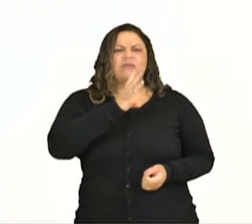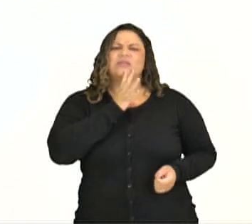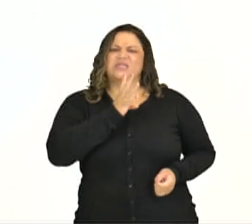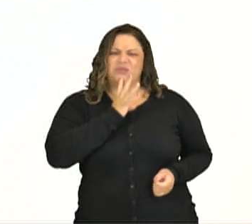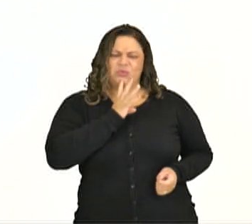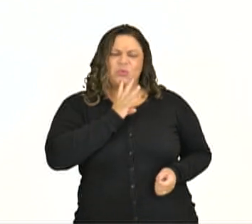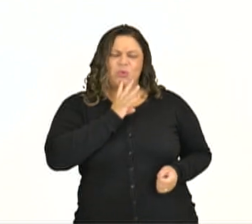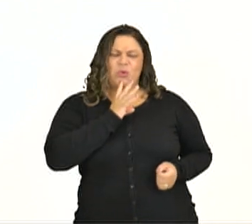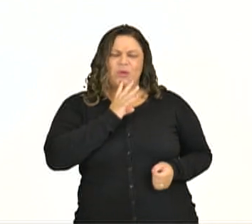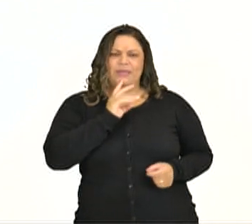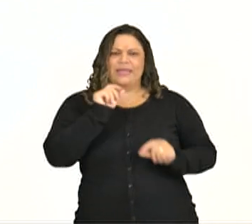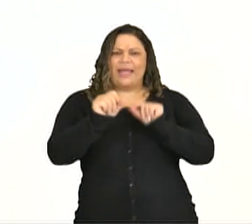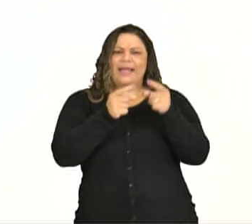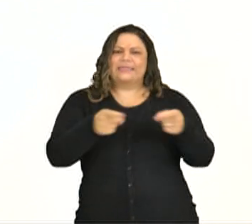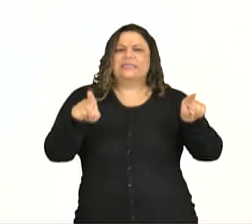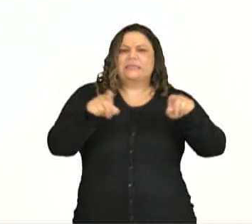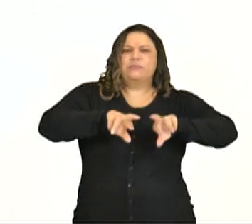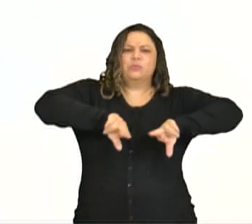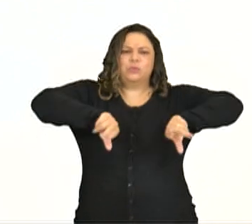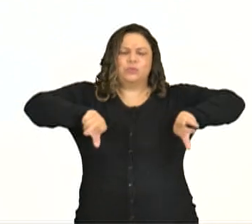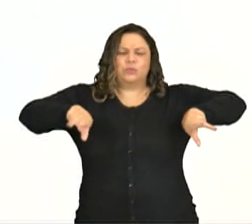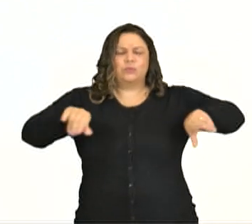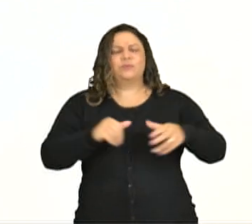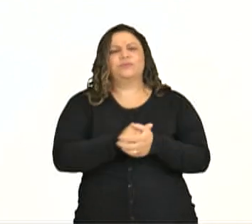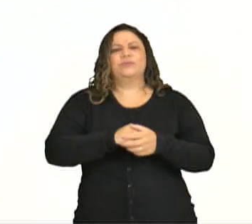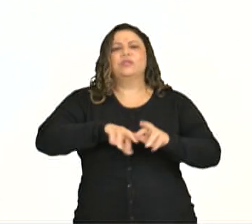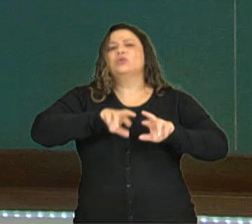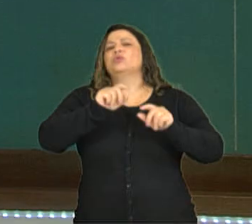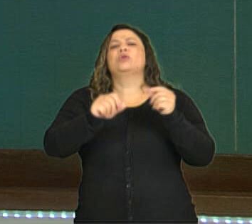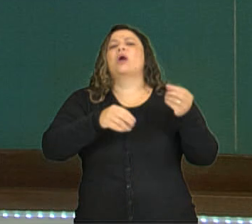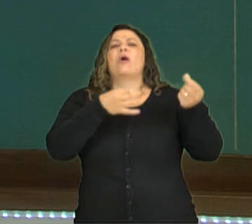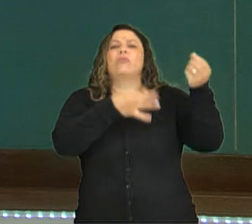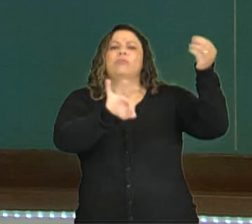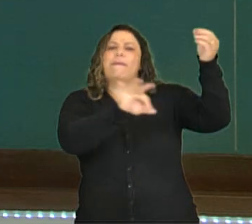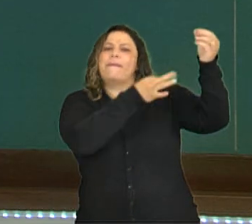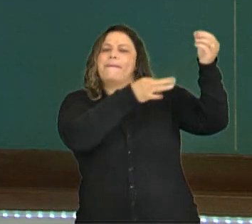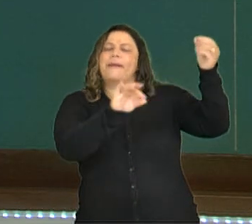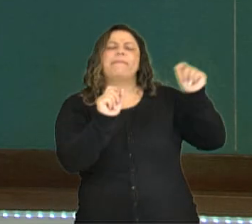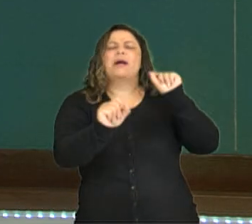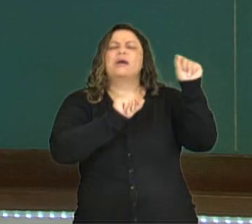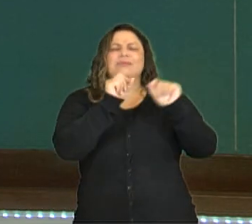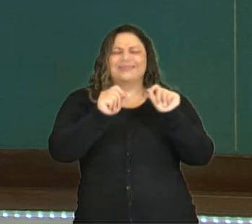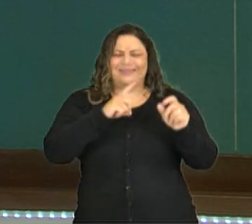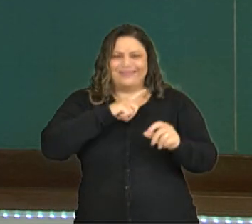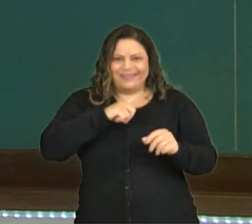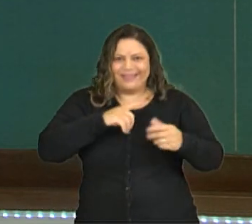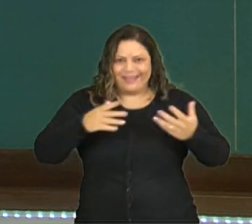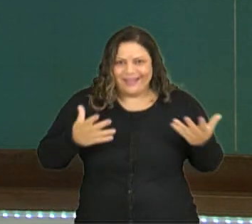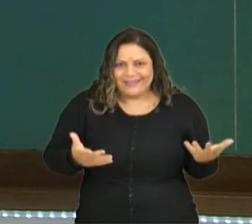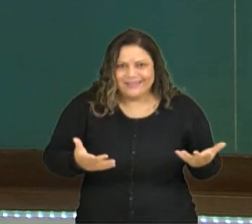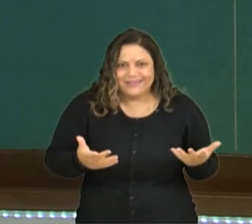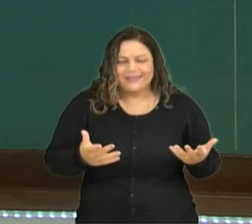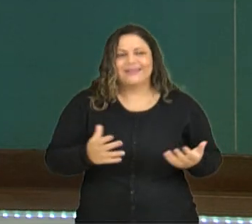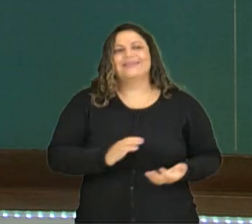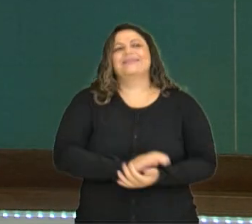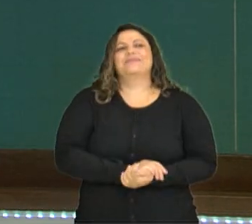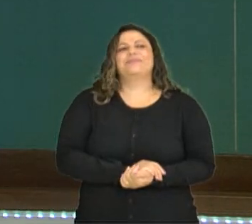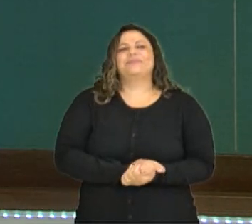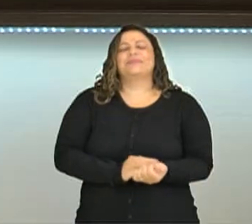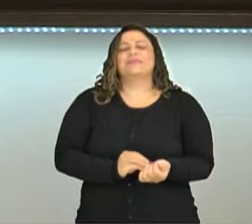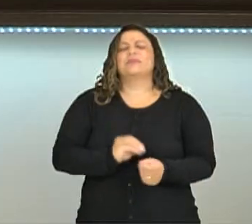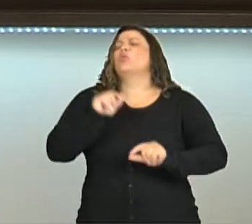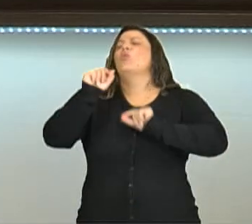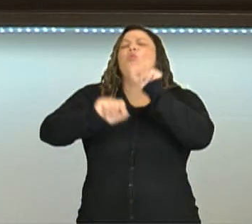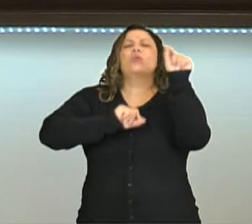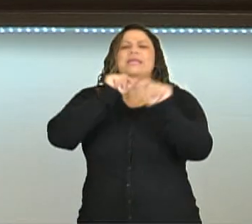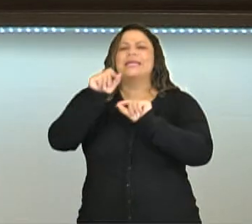pela capoeira? Como eu comentei anteriormente, a gente vai ver se tem e quais são eles, se tiver. Então, jogar